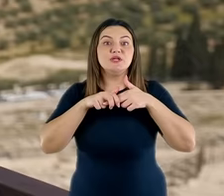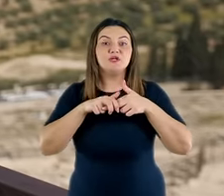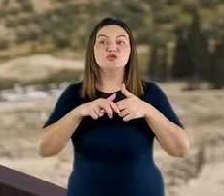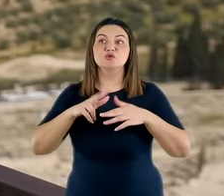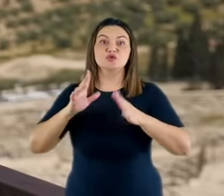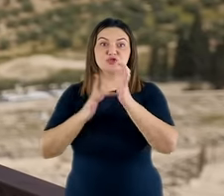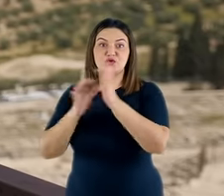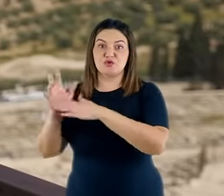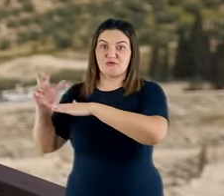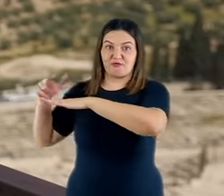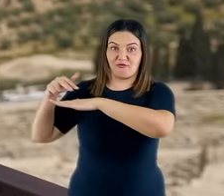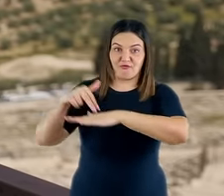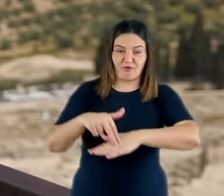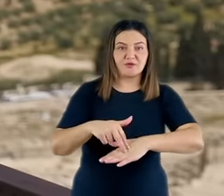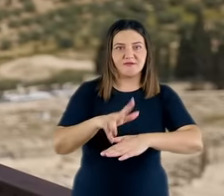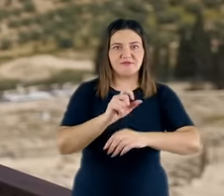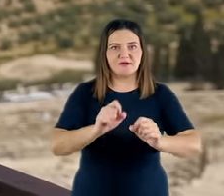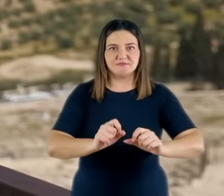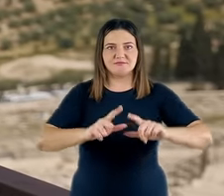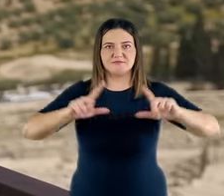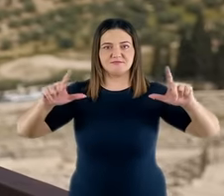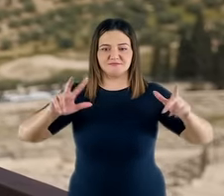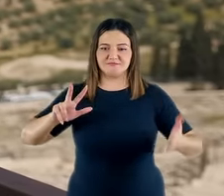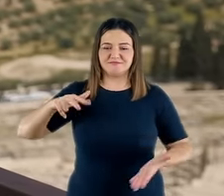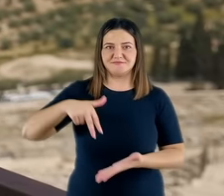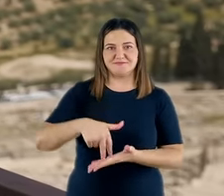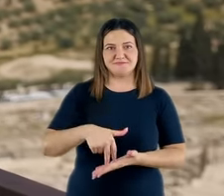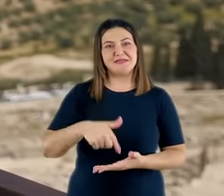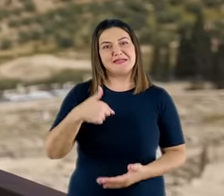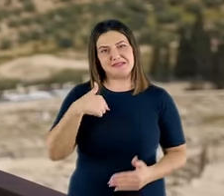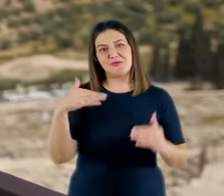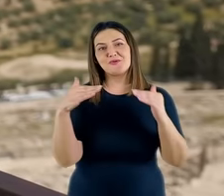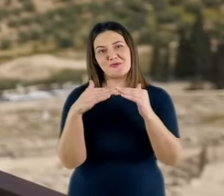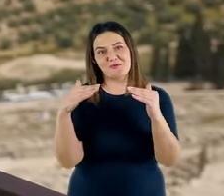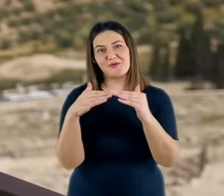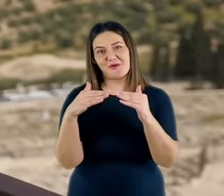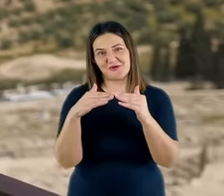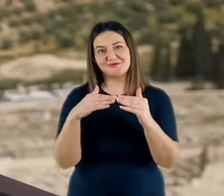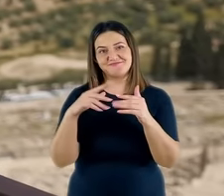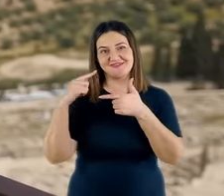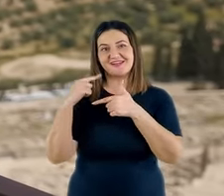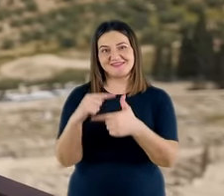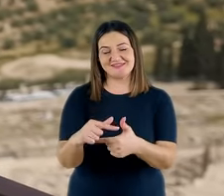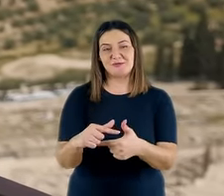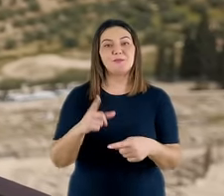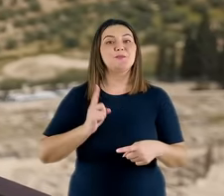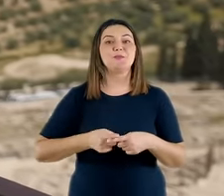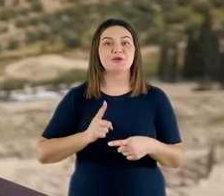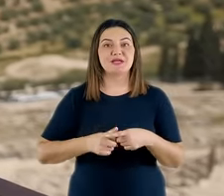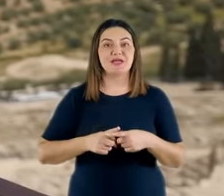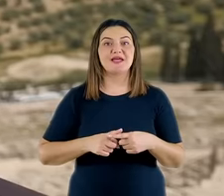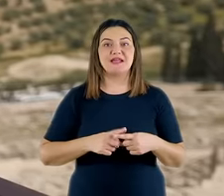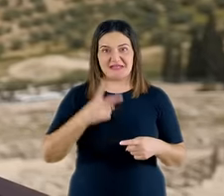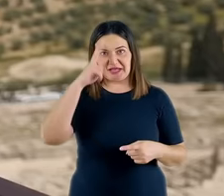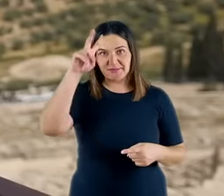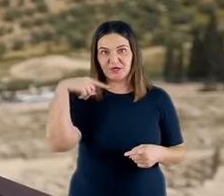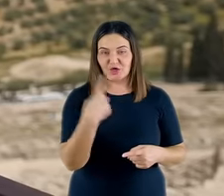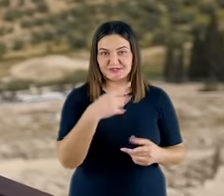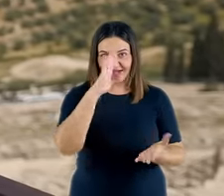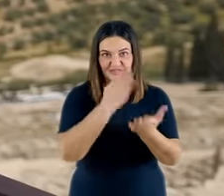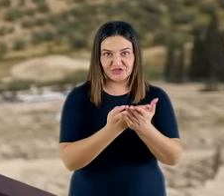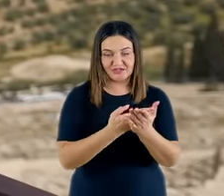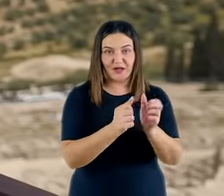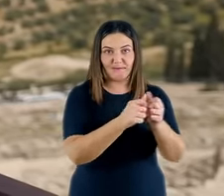ressuscitarão primeiro. Na verdade, até eu mesmo, como cristão, concordo com essa tradição. Sabe por quê? Depois do milênio